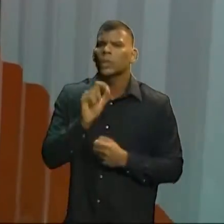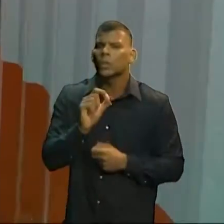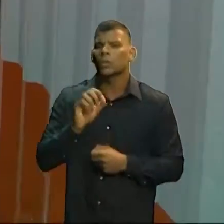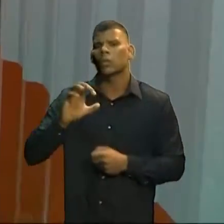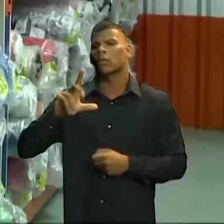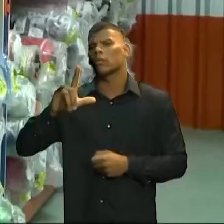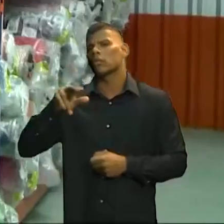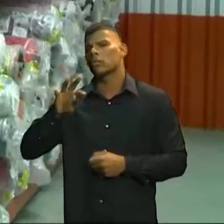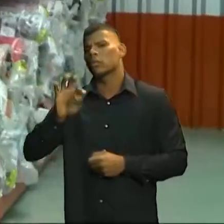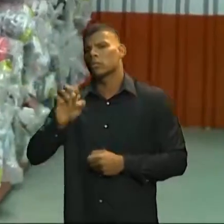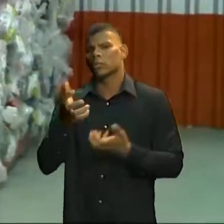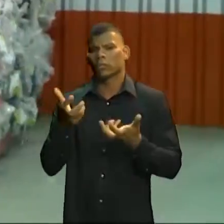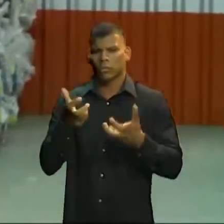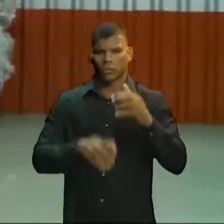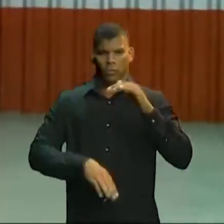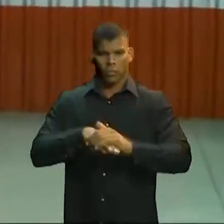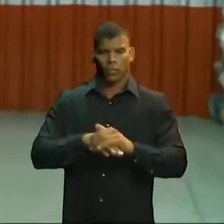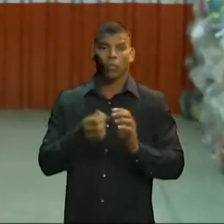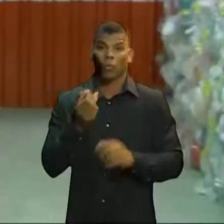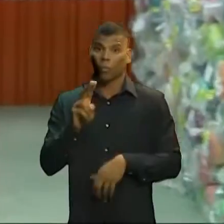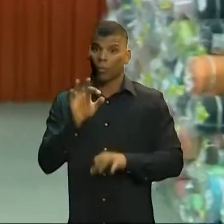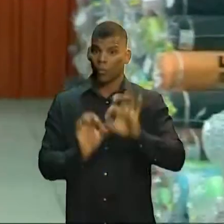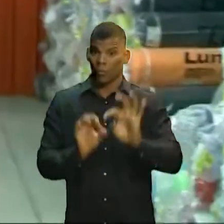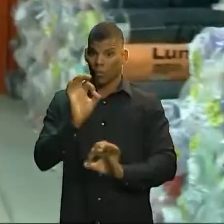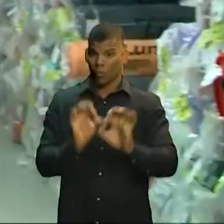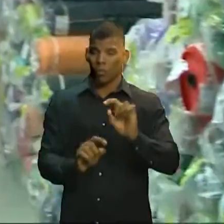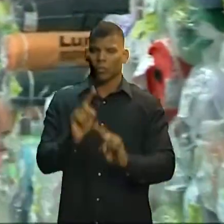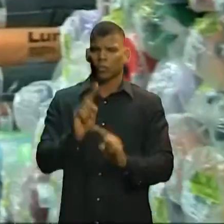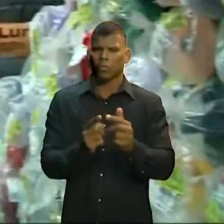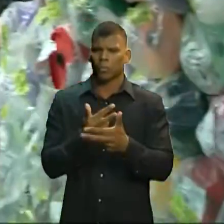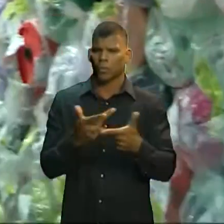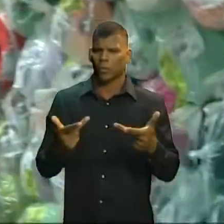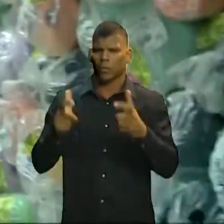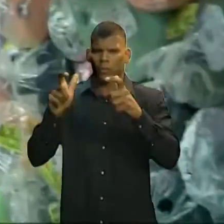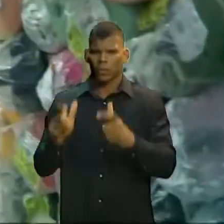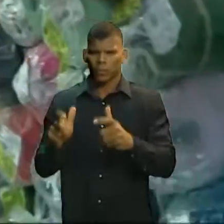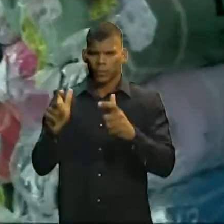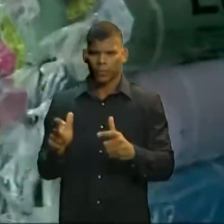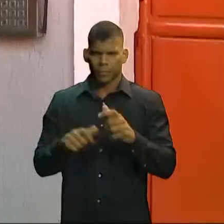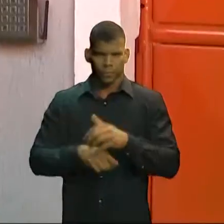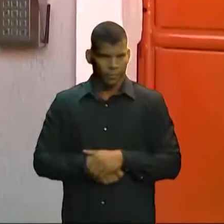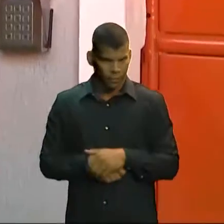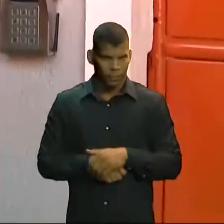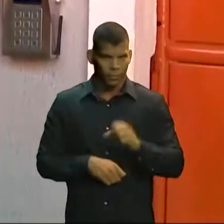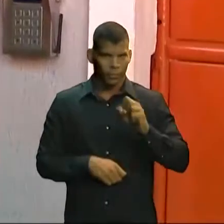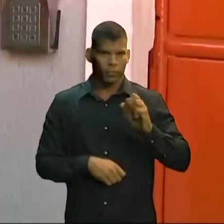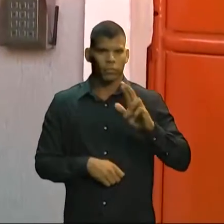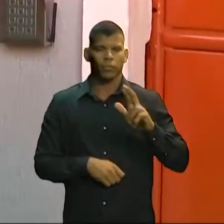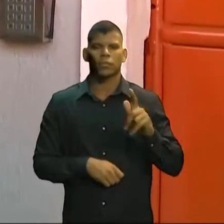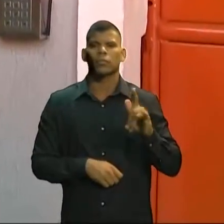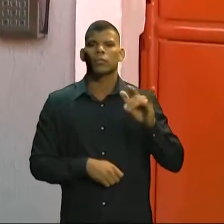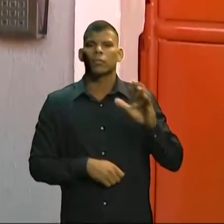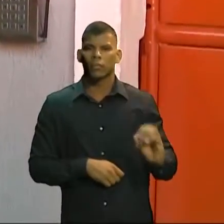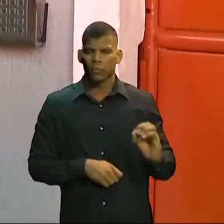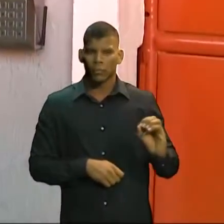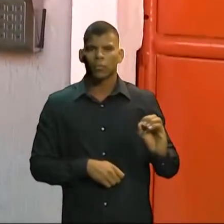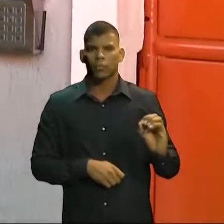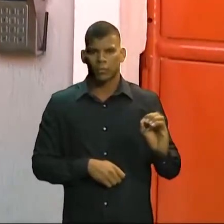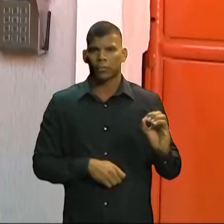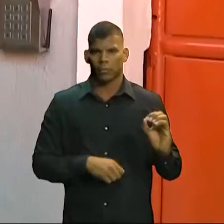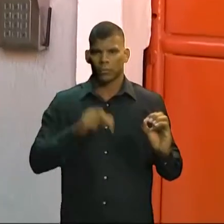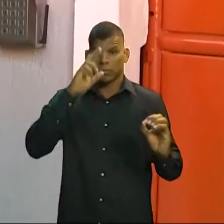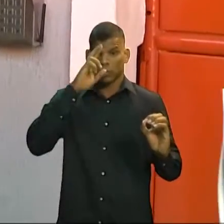queiram guardar ou organizar qualquer material em um espaço. Sérgio Mendes, diretor operacional da